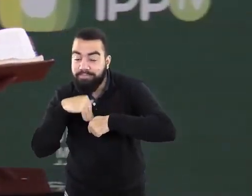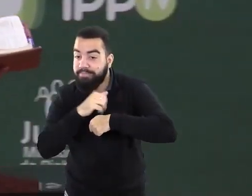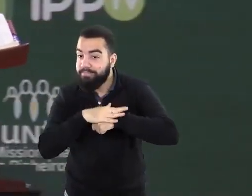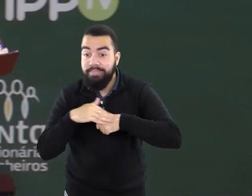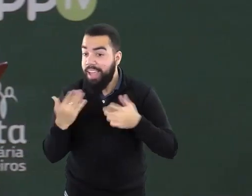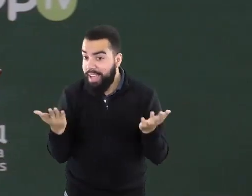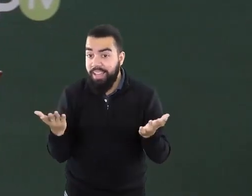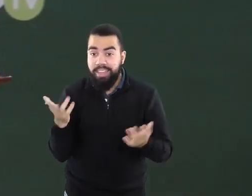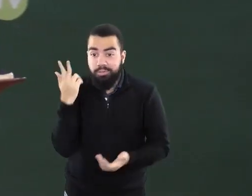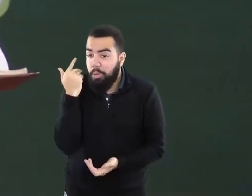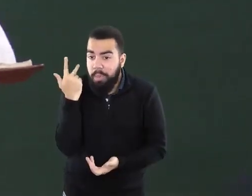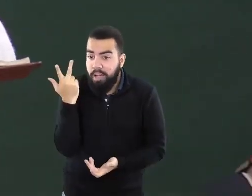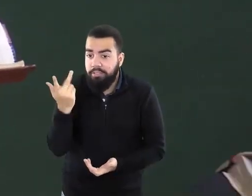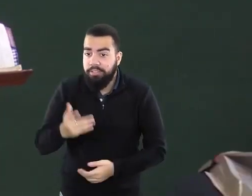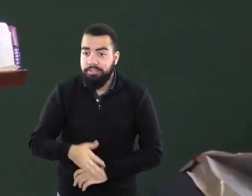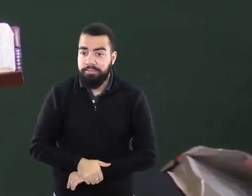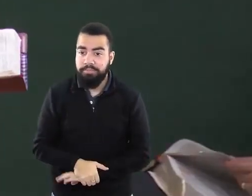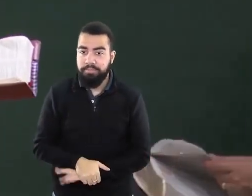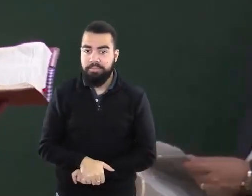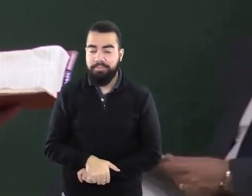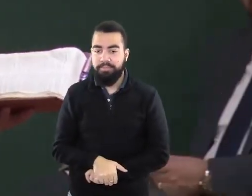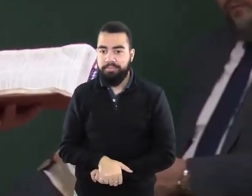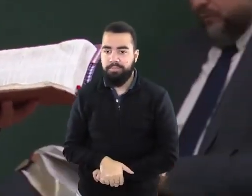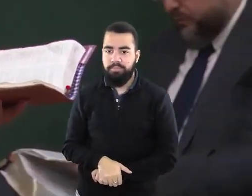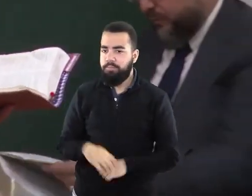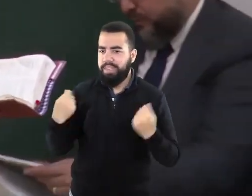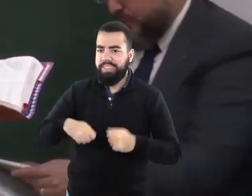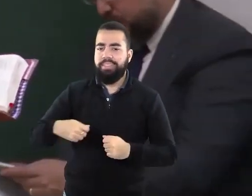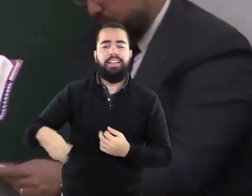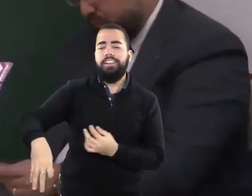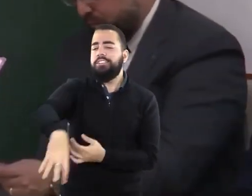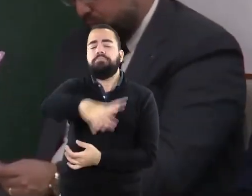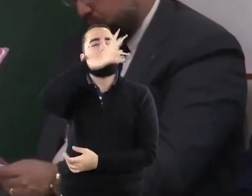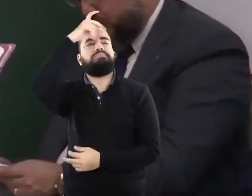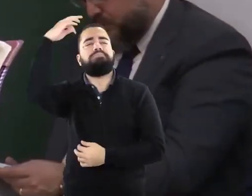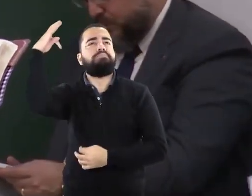é isso mesmo. Se espiritualizar não, é isso mesmo.